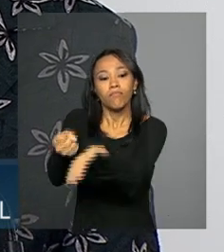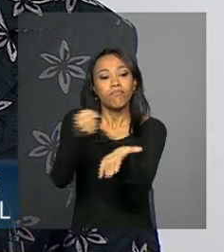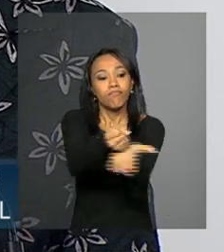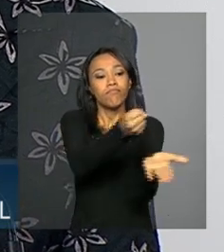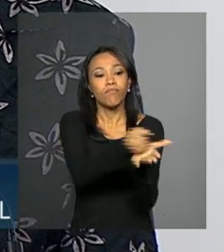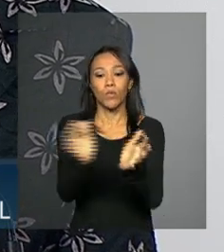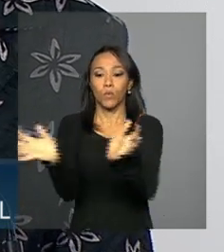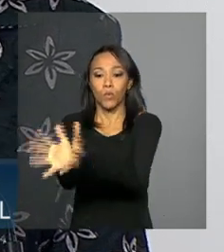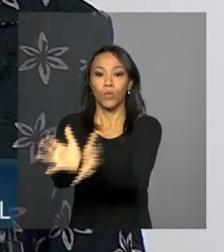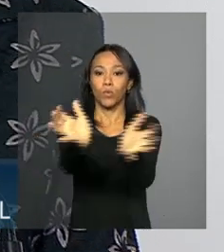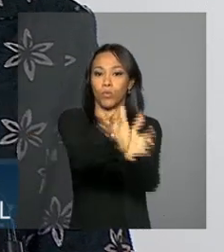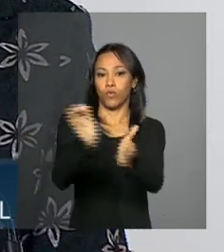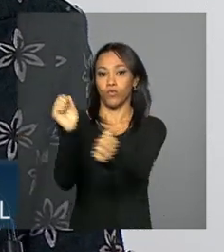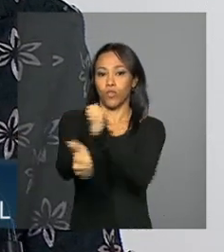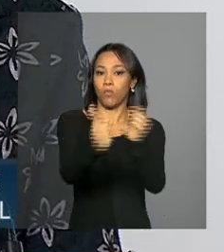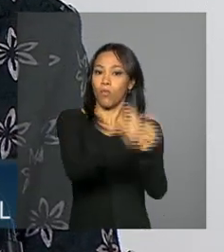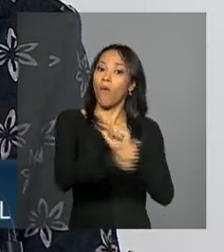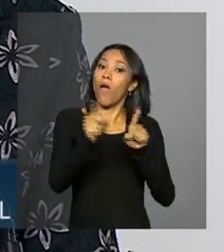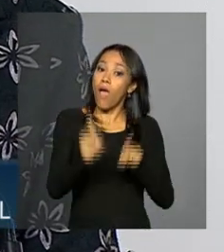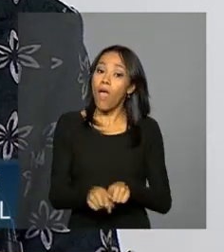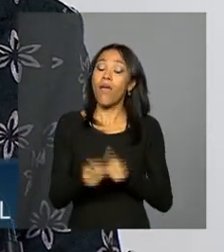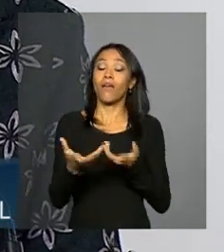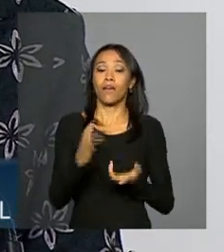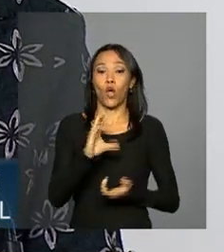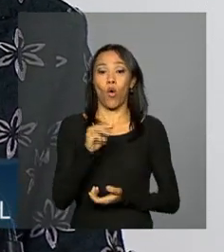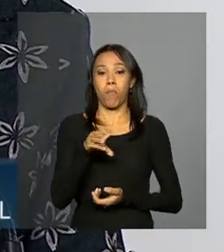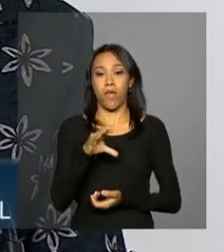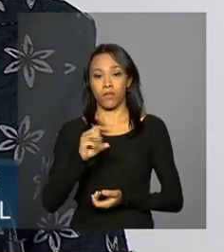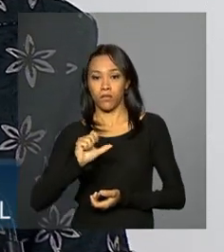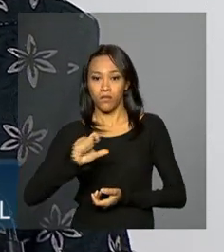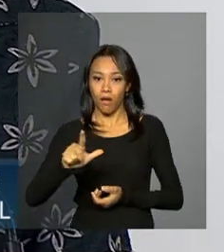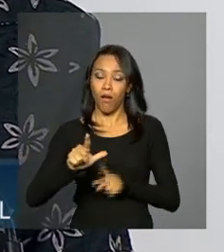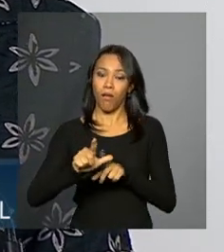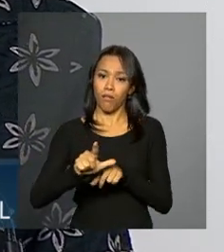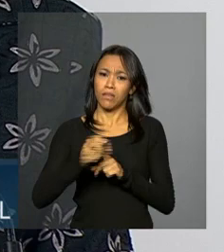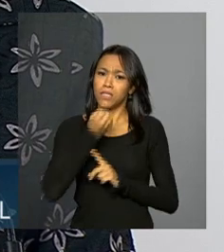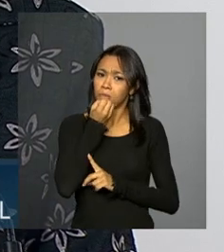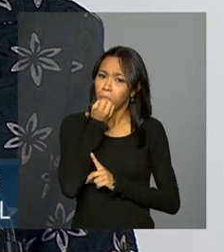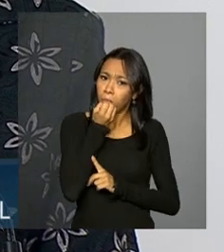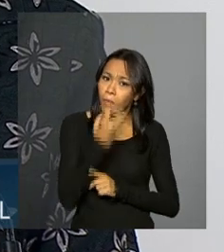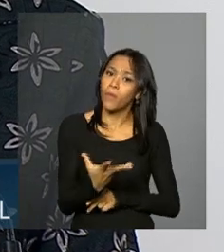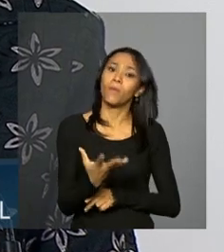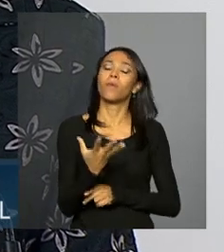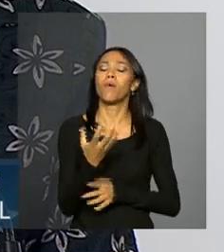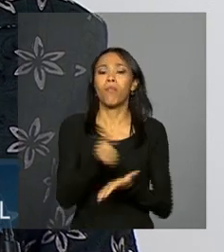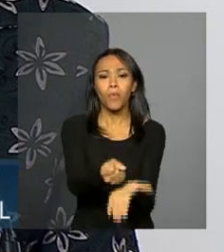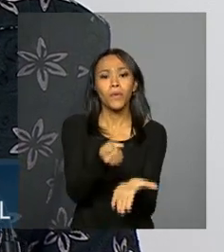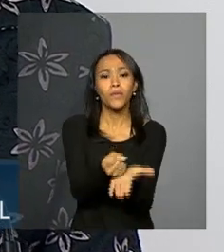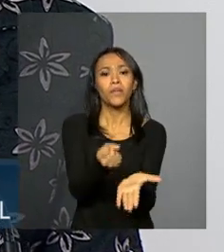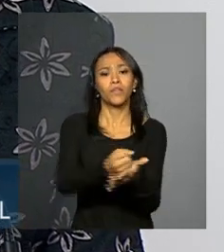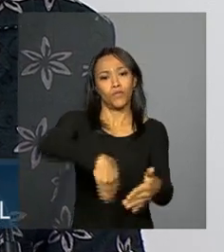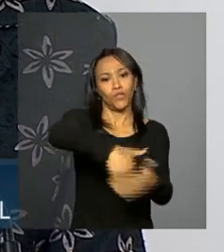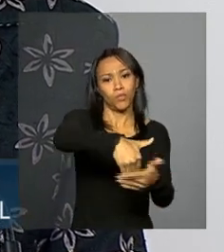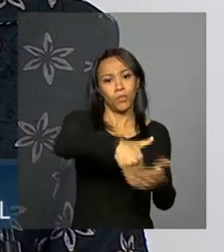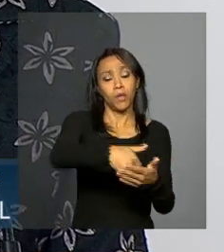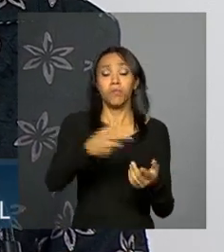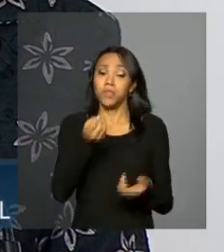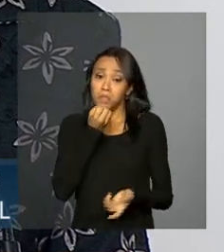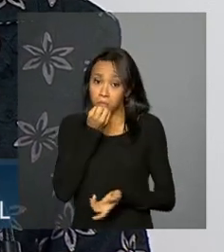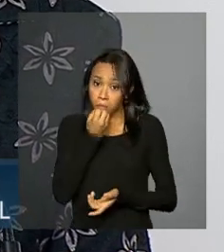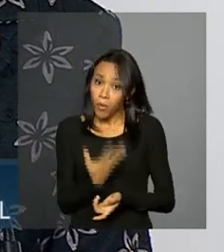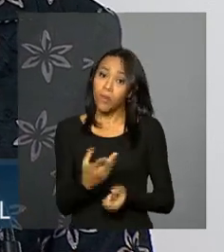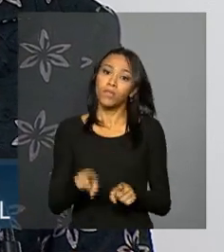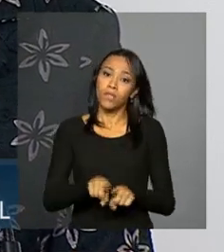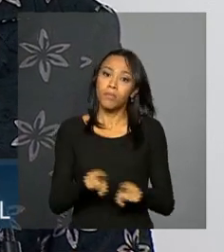uma parceria comercial que tem se mostrado positiva tanto para o futebol quanto para a Caixa.